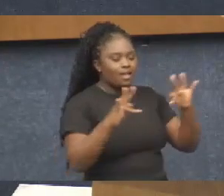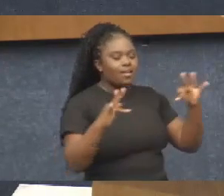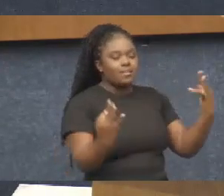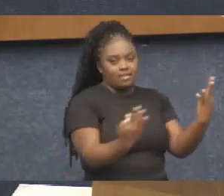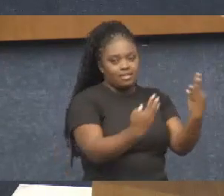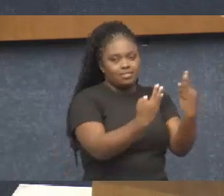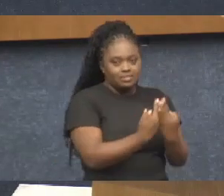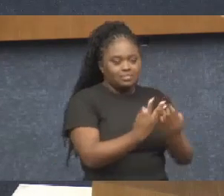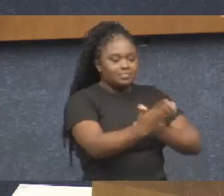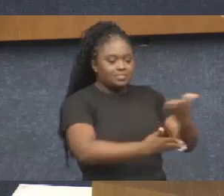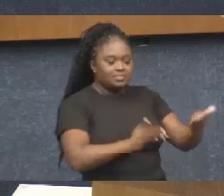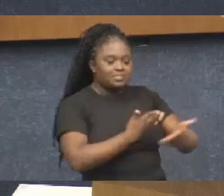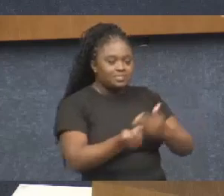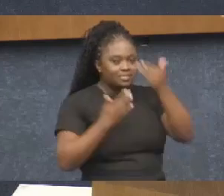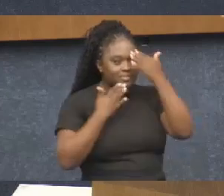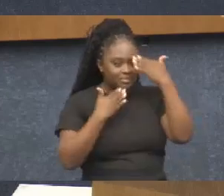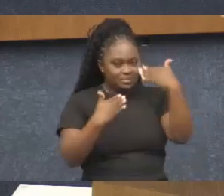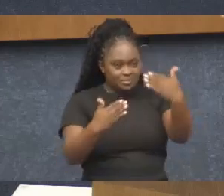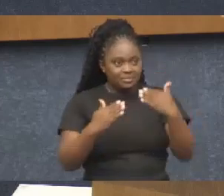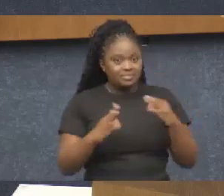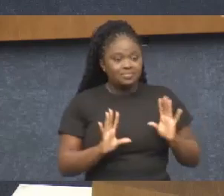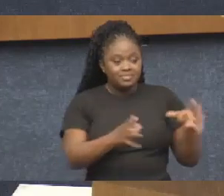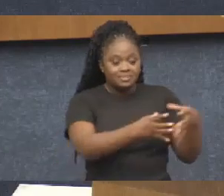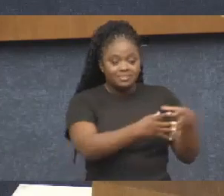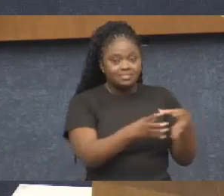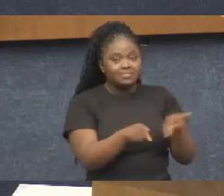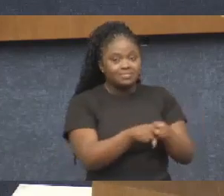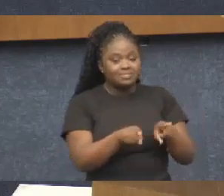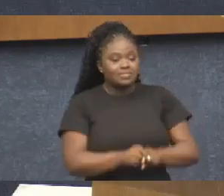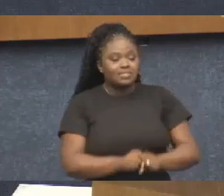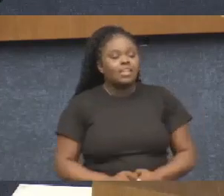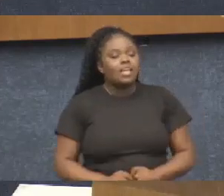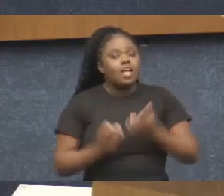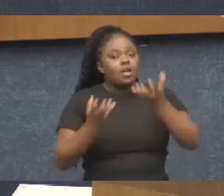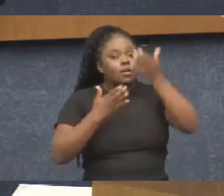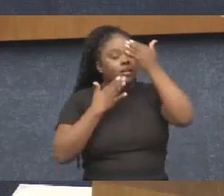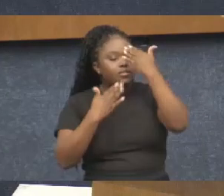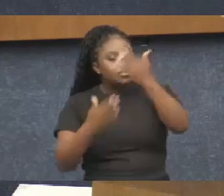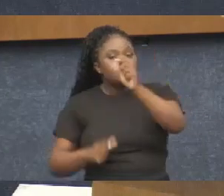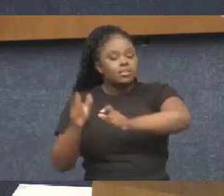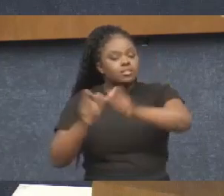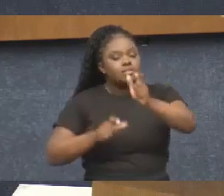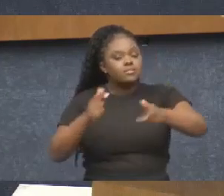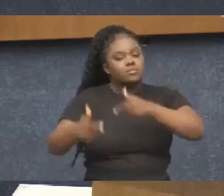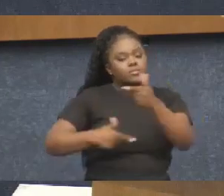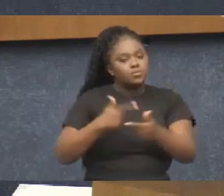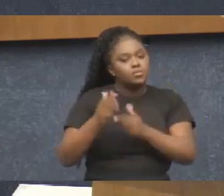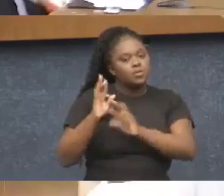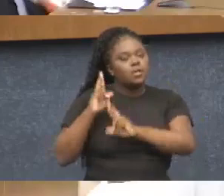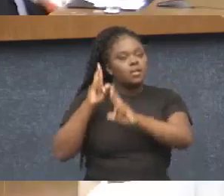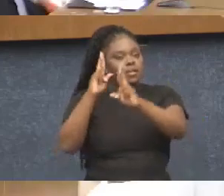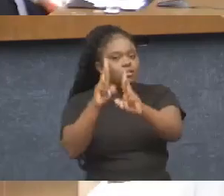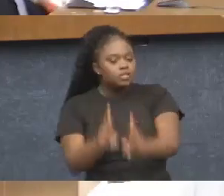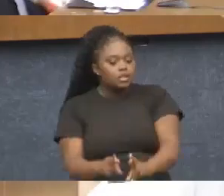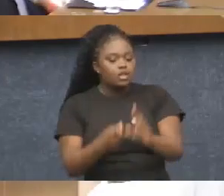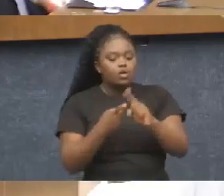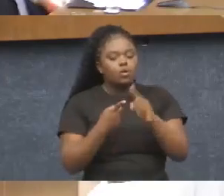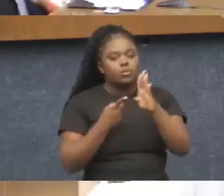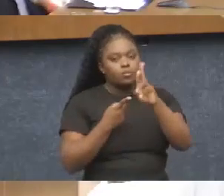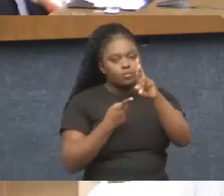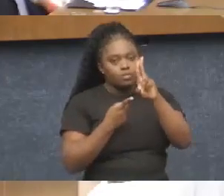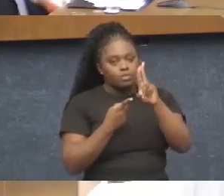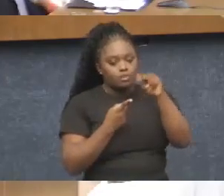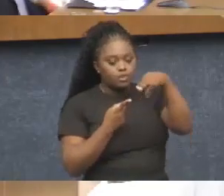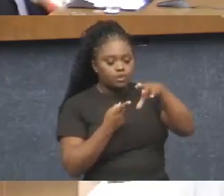pessoas. Então, eu agradeço muito ao público também. Quero agradecer aos meus companheiros de trabalho, representados aqui pelo Bruno Berg e pelo Gabriel Andrade,